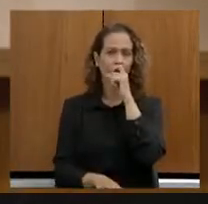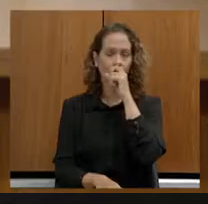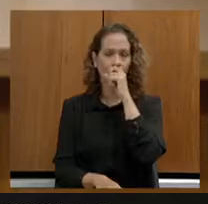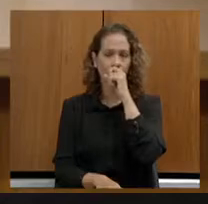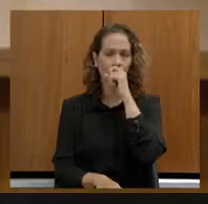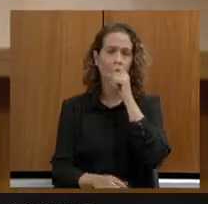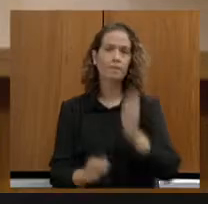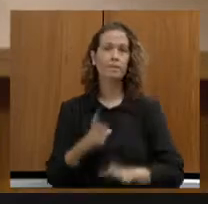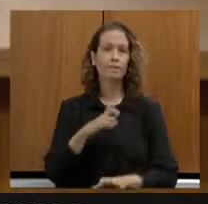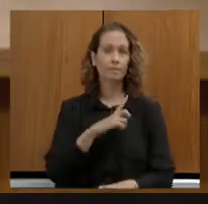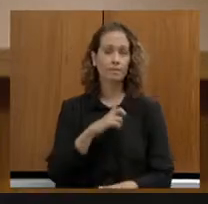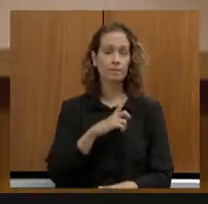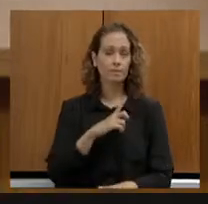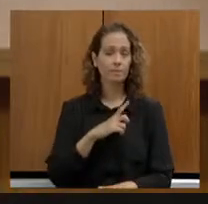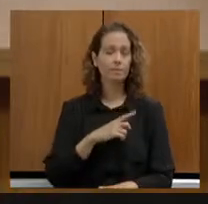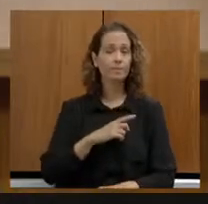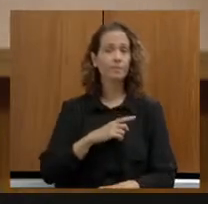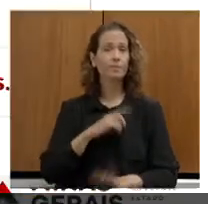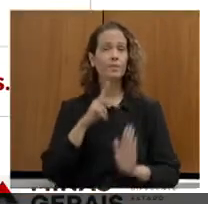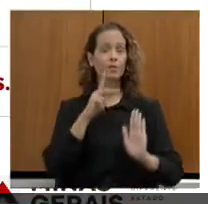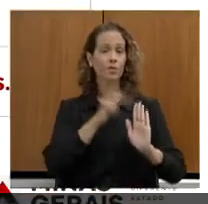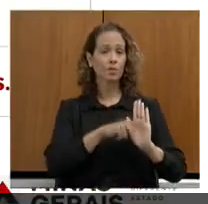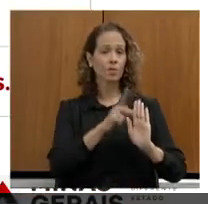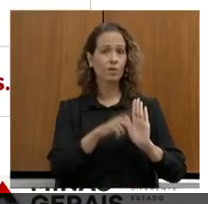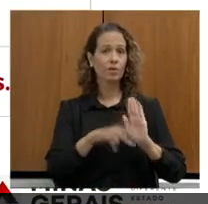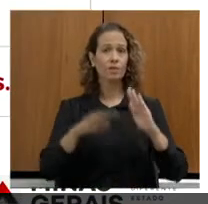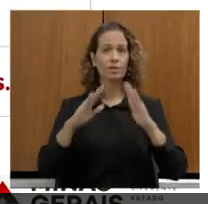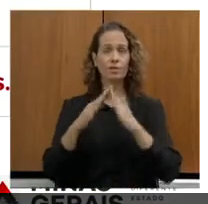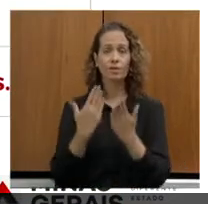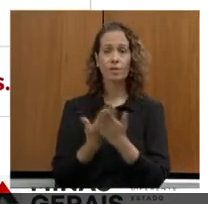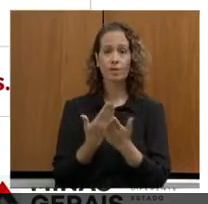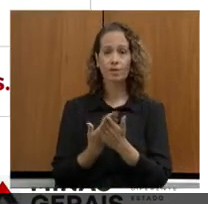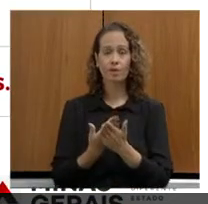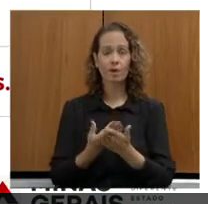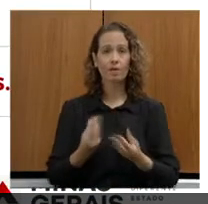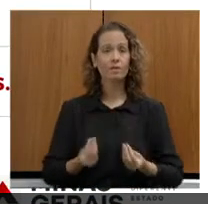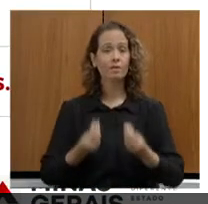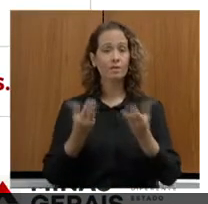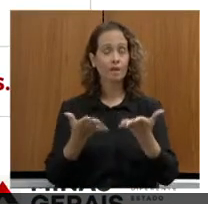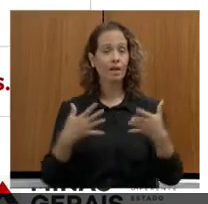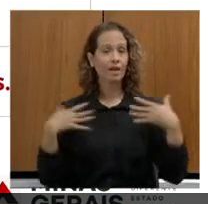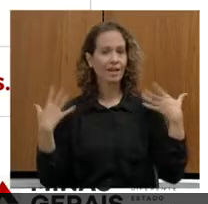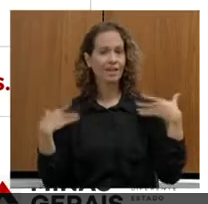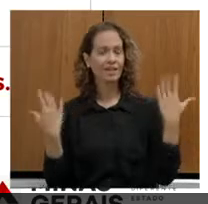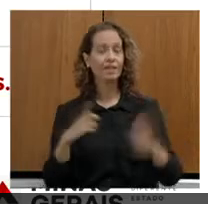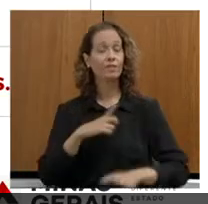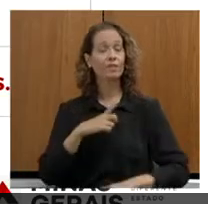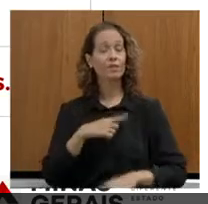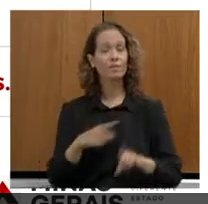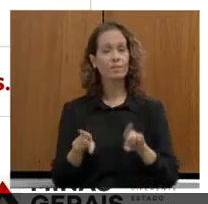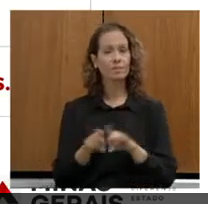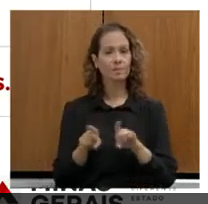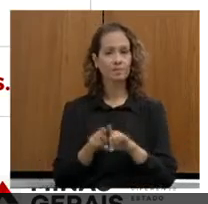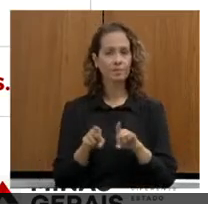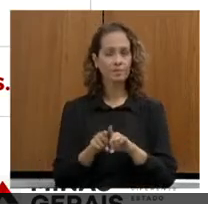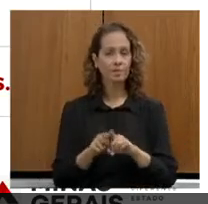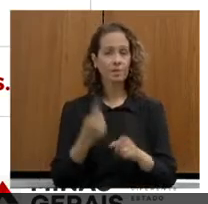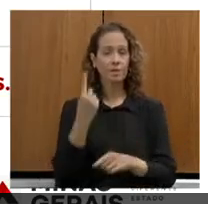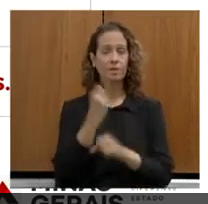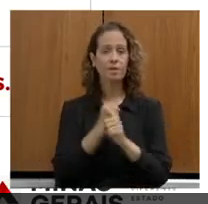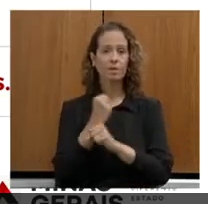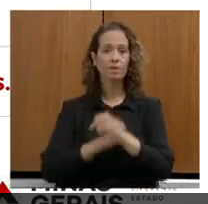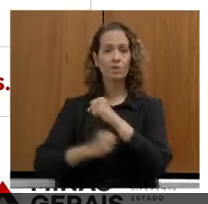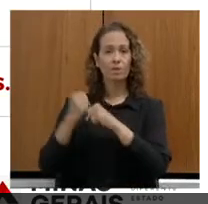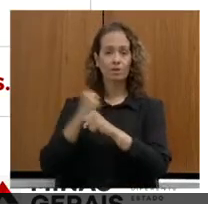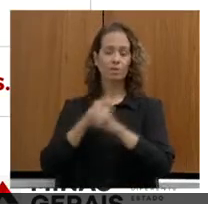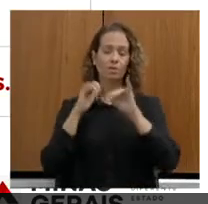projeto né mãos à obra na escola que também nos traz muita alegria tivemos até há um ano atrás o